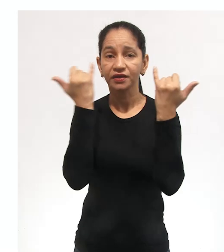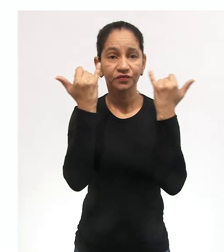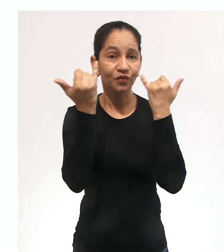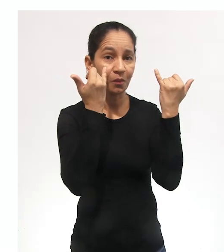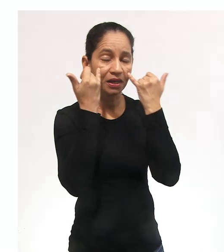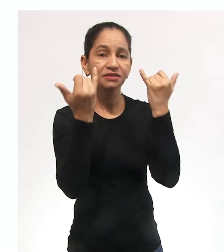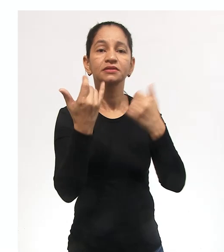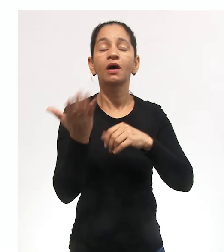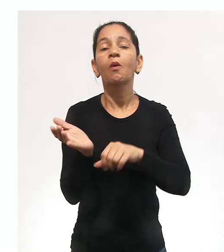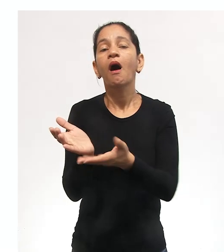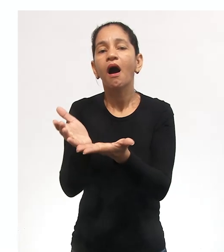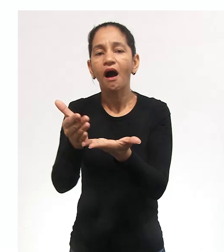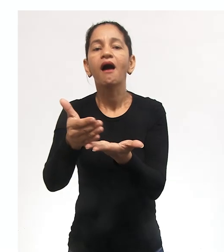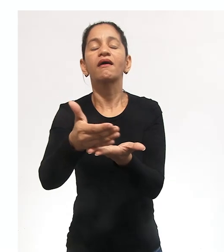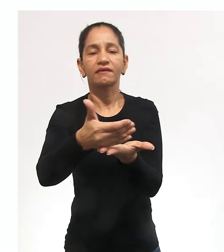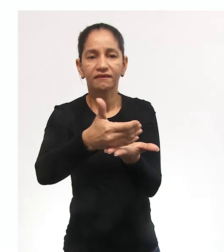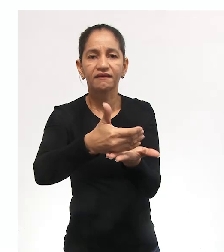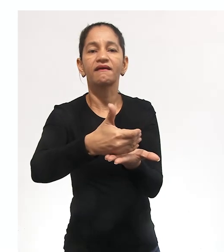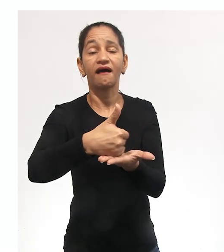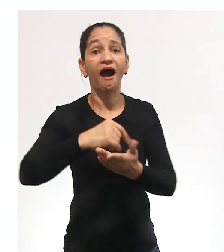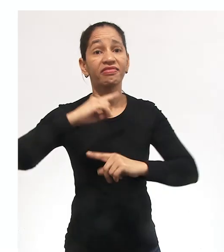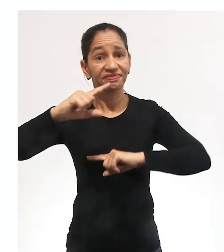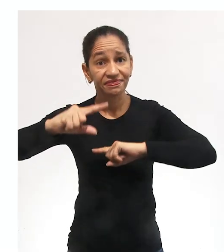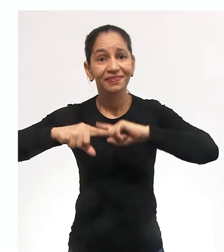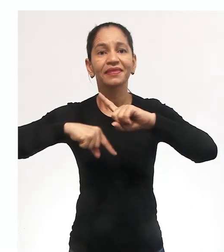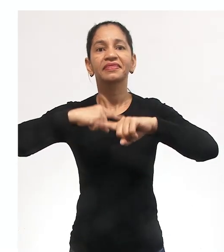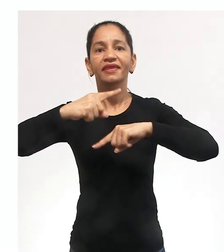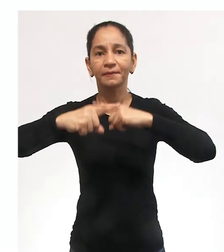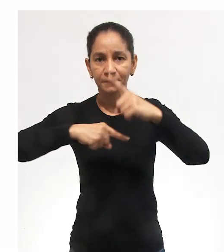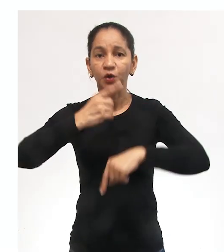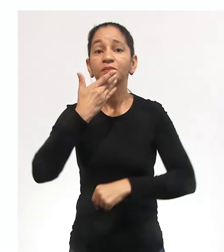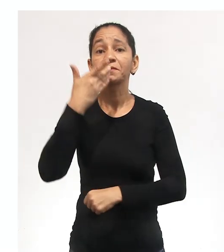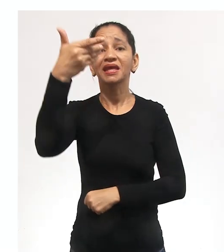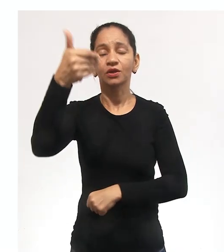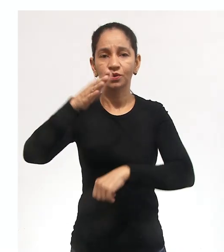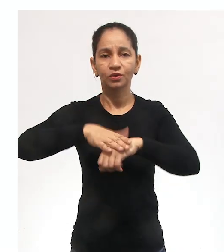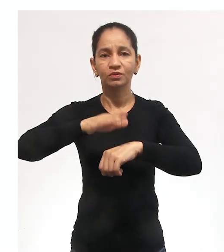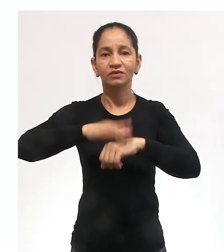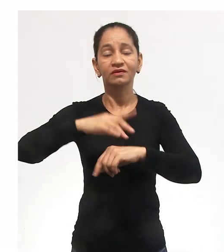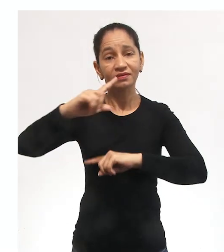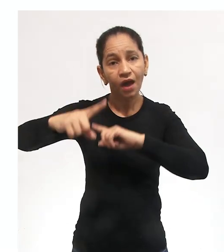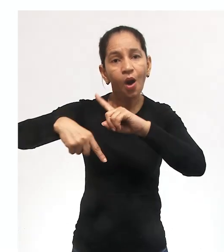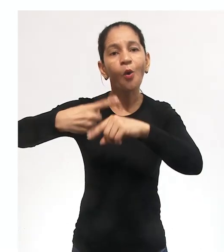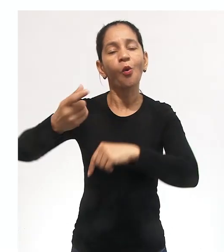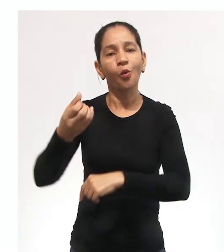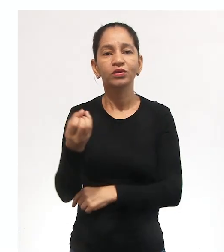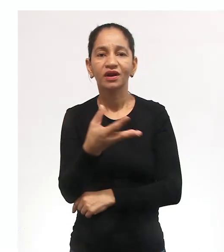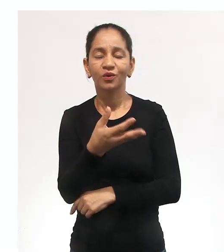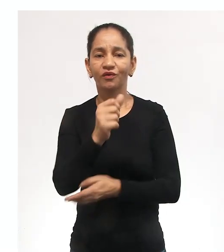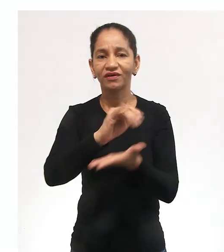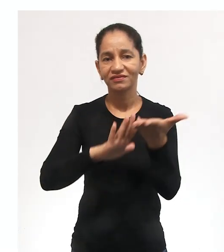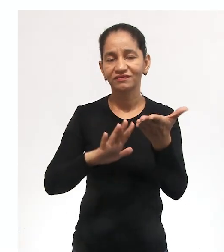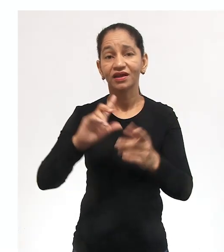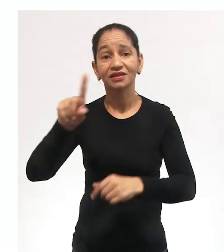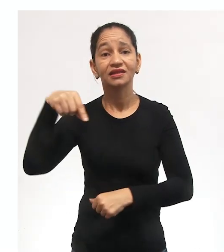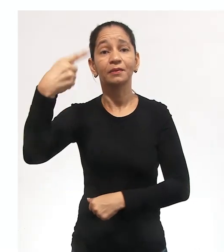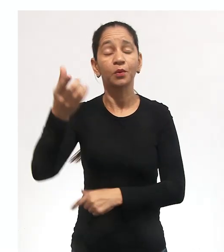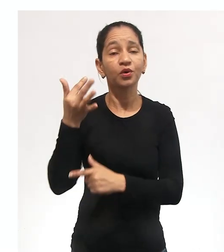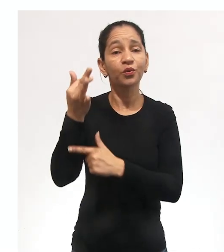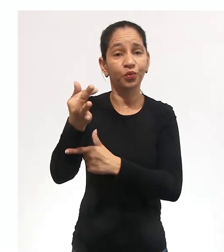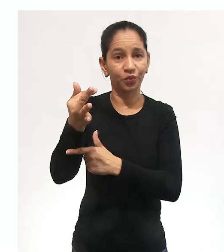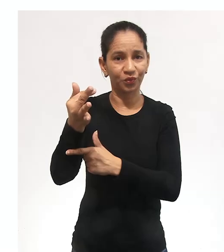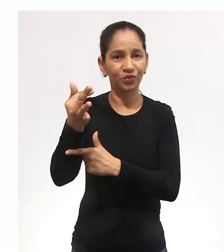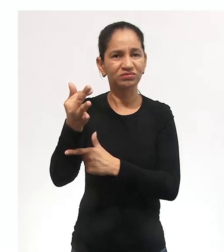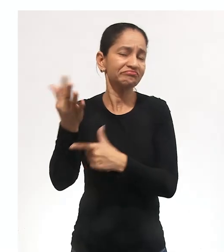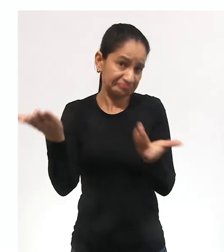informações importantes, ou seja, feedback, para melhorar a condução daquela atividade